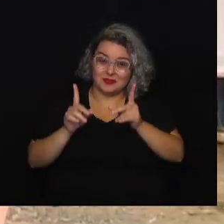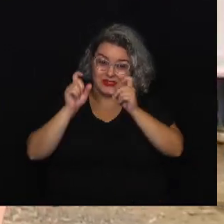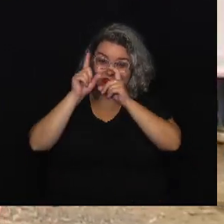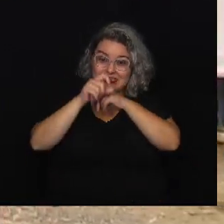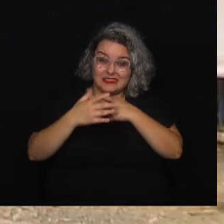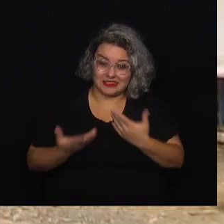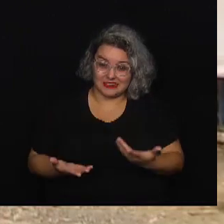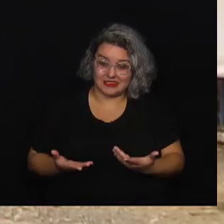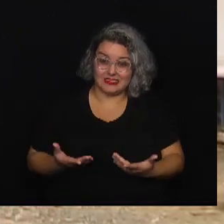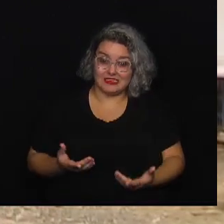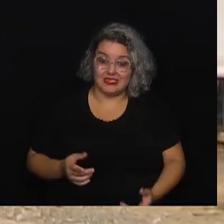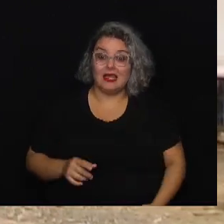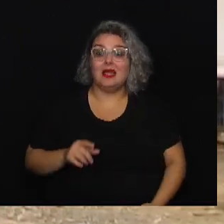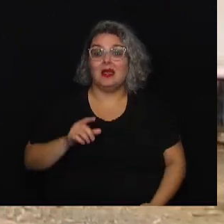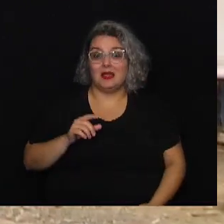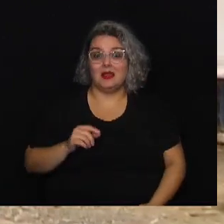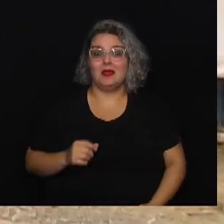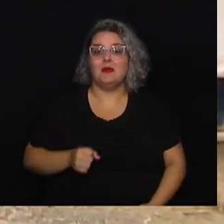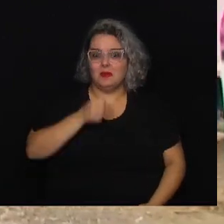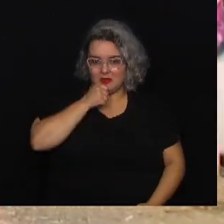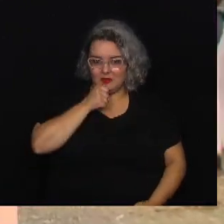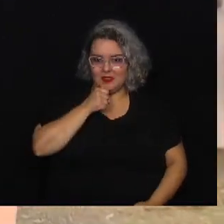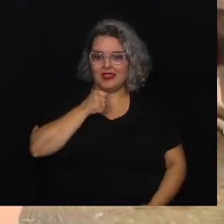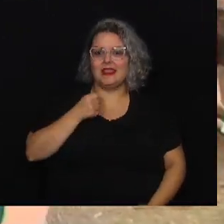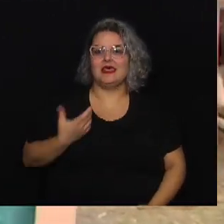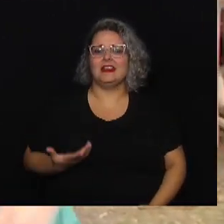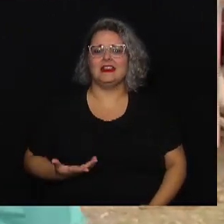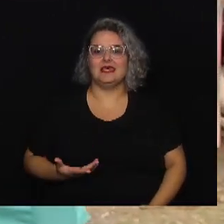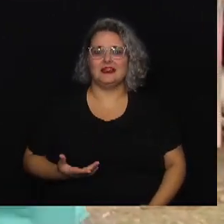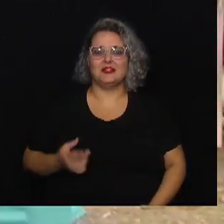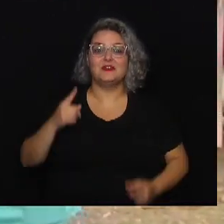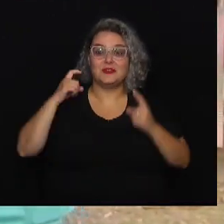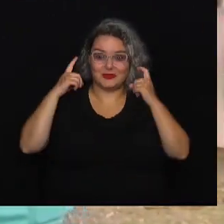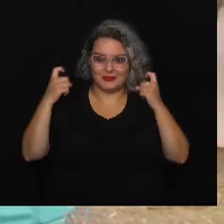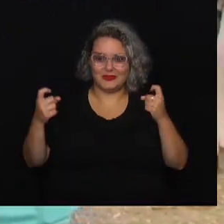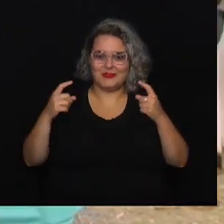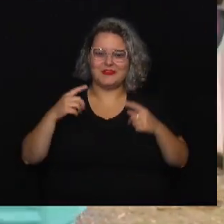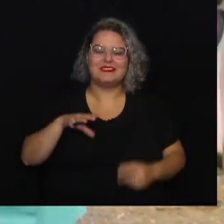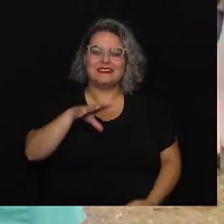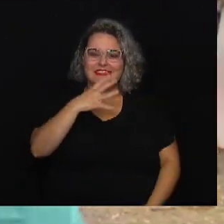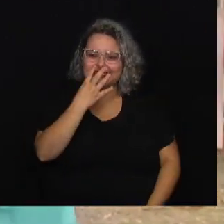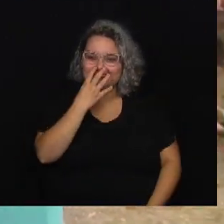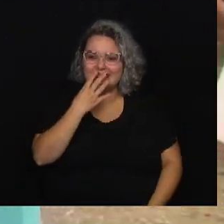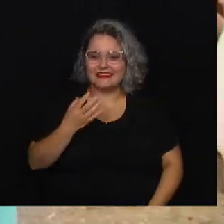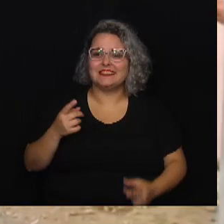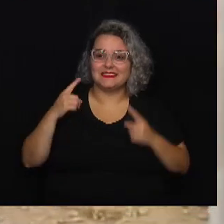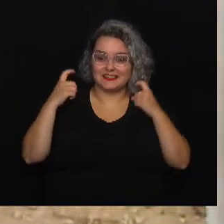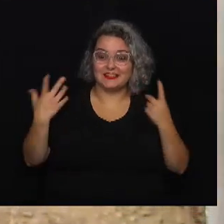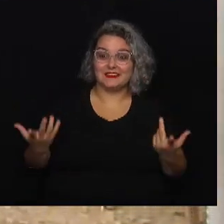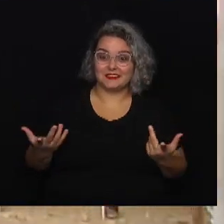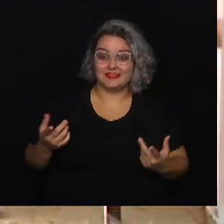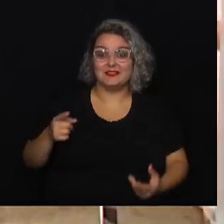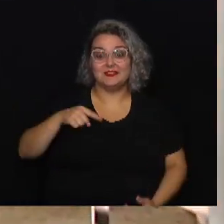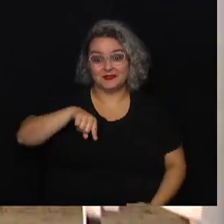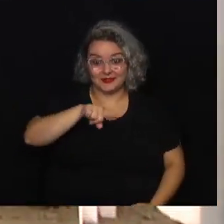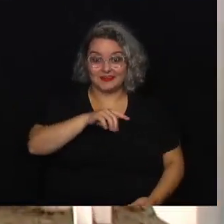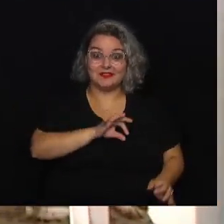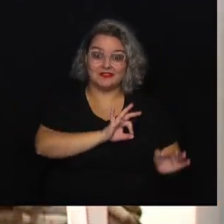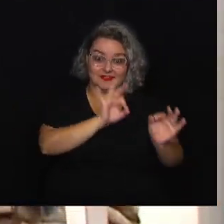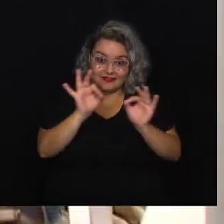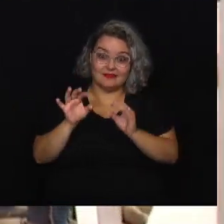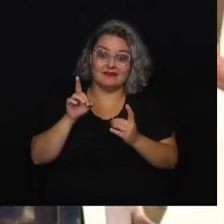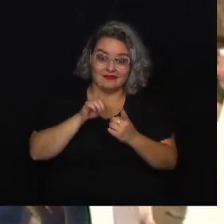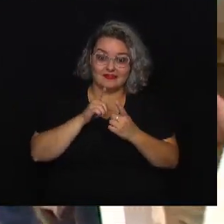complicada, né, Monique? Bem debilitado. Pode colocar o microfone um pouco mais pertinho por causa do som dos cachorros, do latido? Sim, que vocês presenciaram um atendimento que